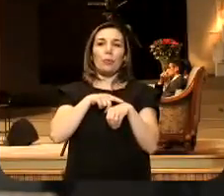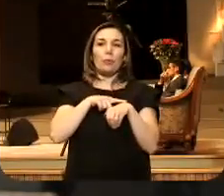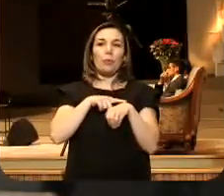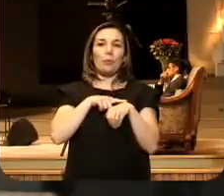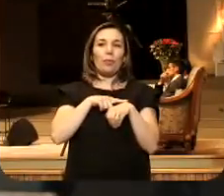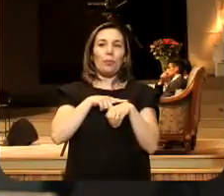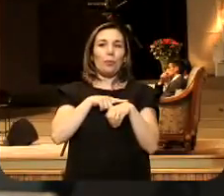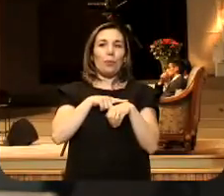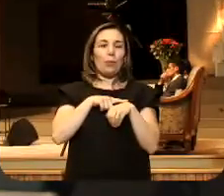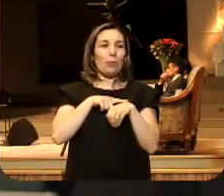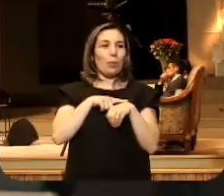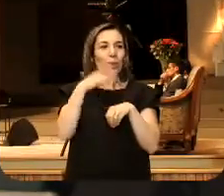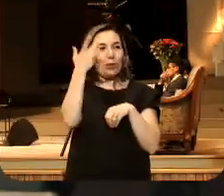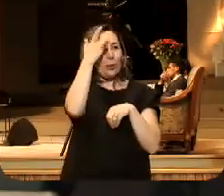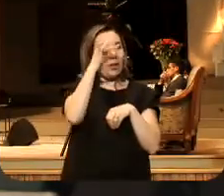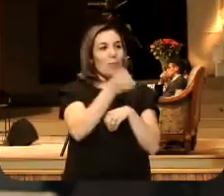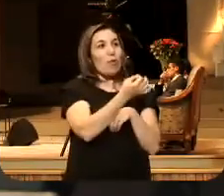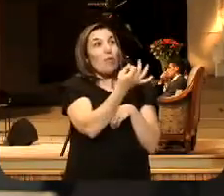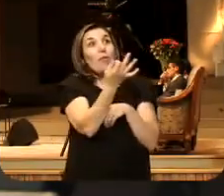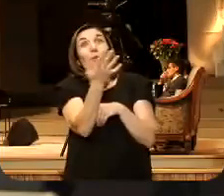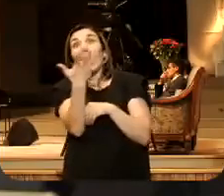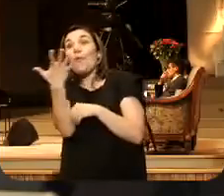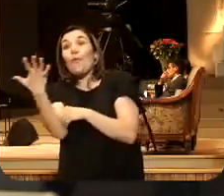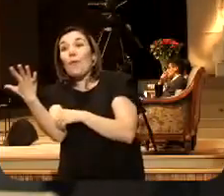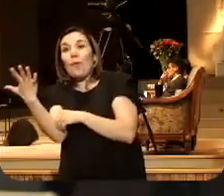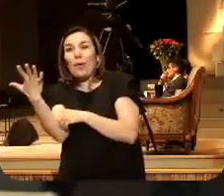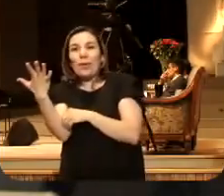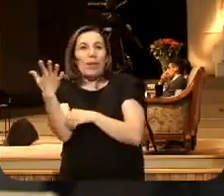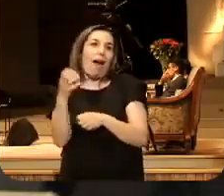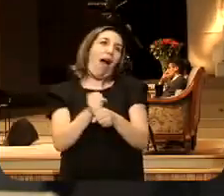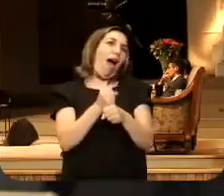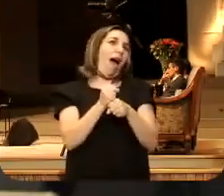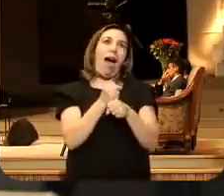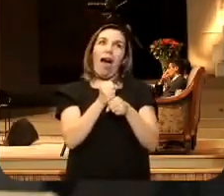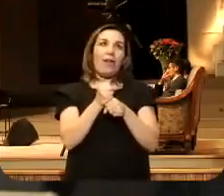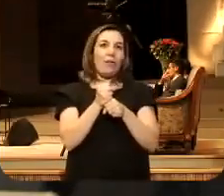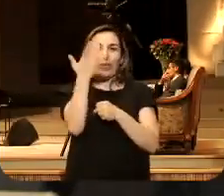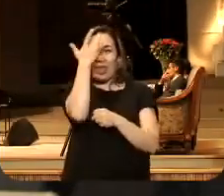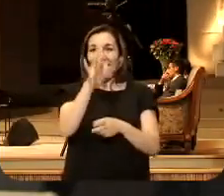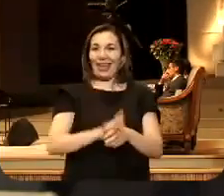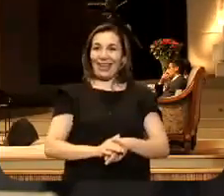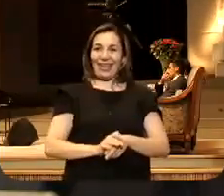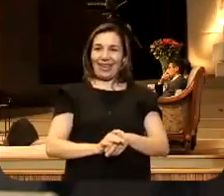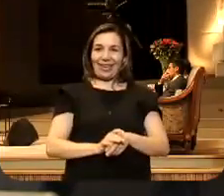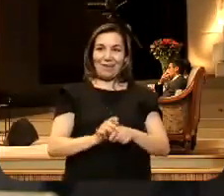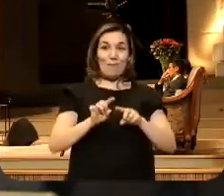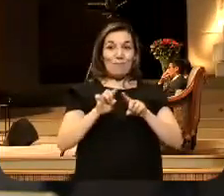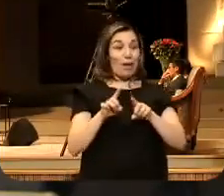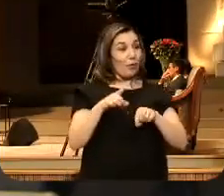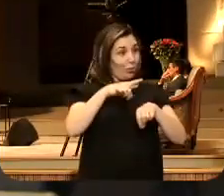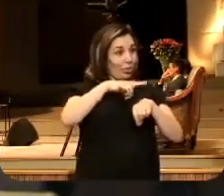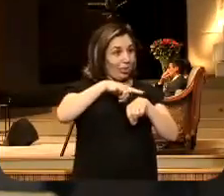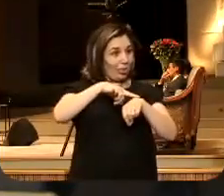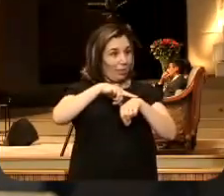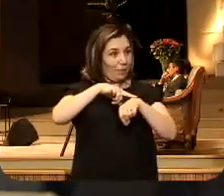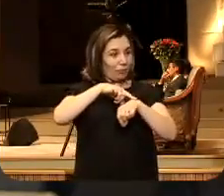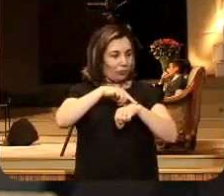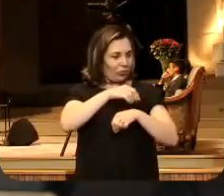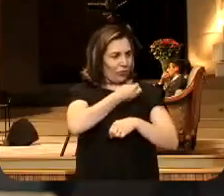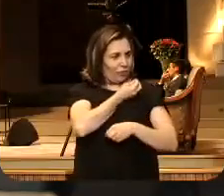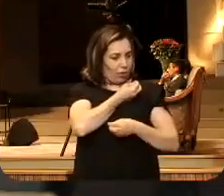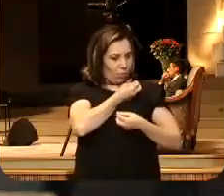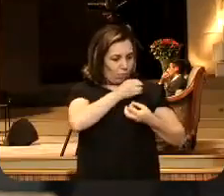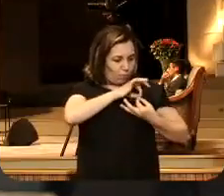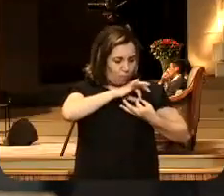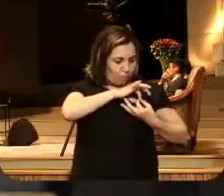Nós não sabemos quanto cada um de nós temos. Mas dentro do tempo que temos, nós